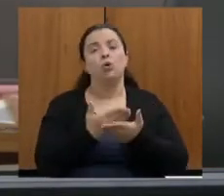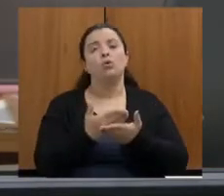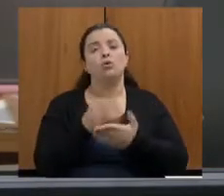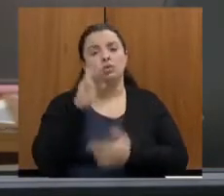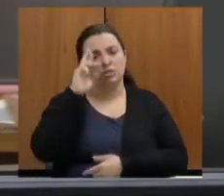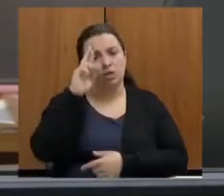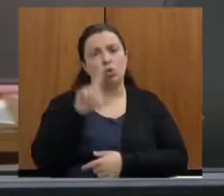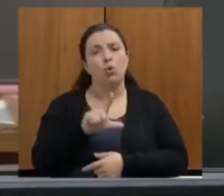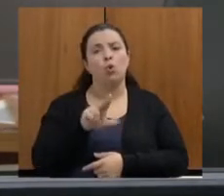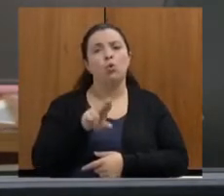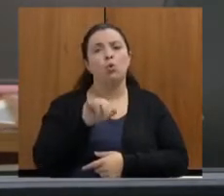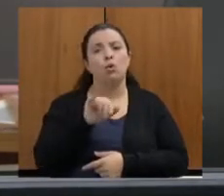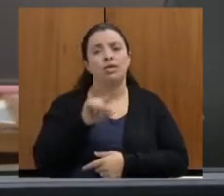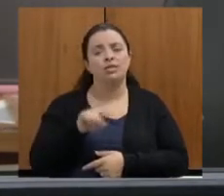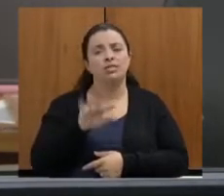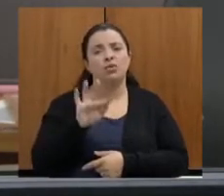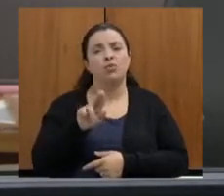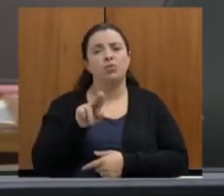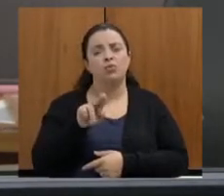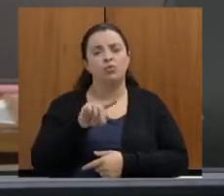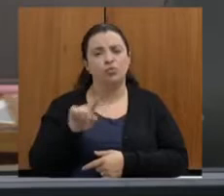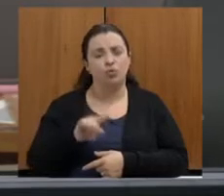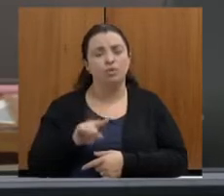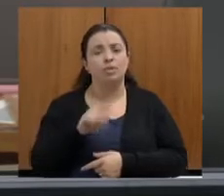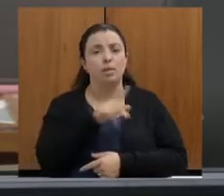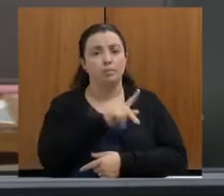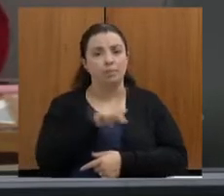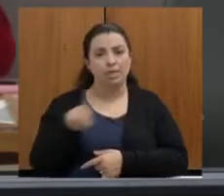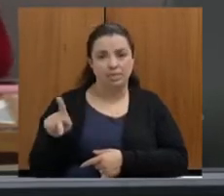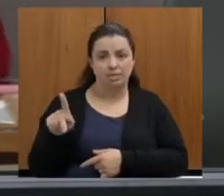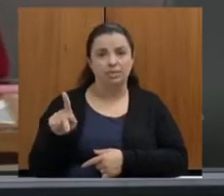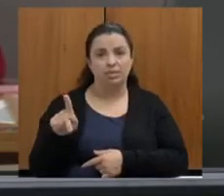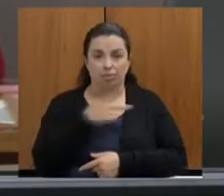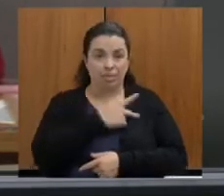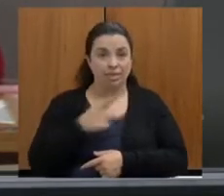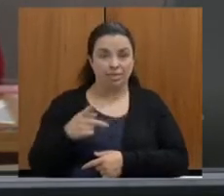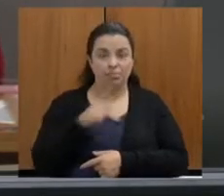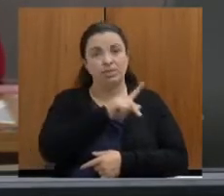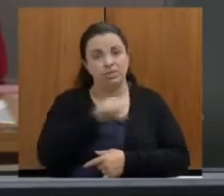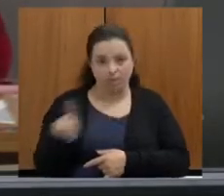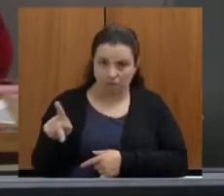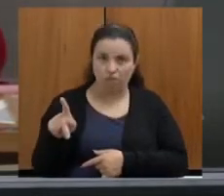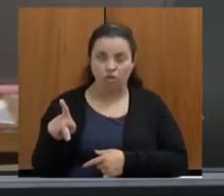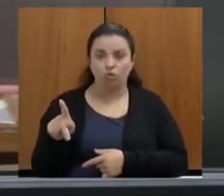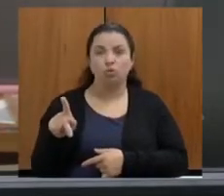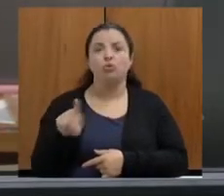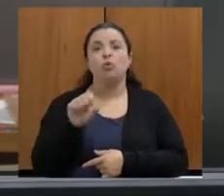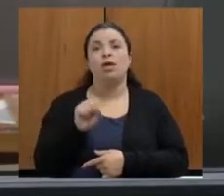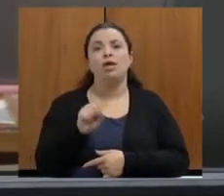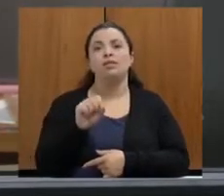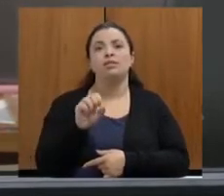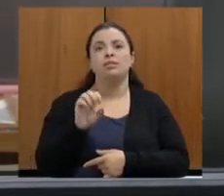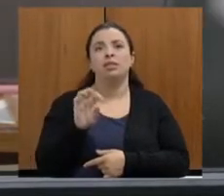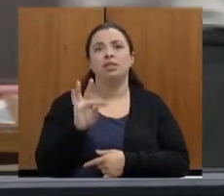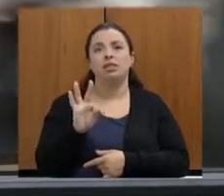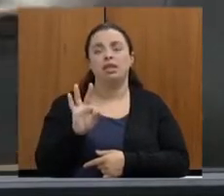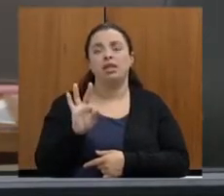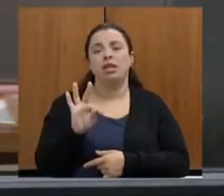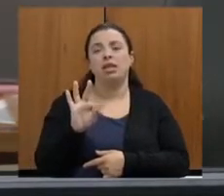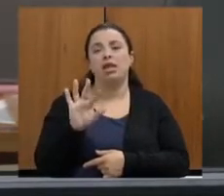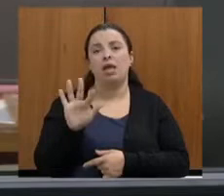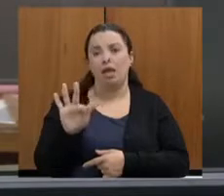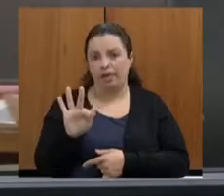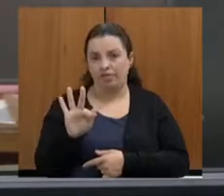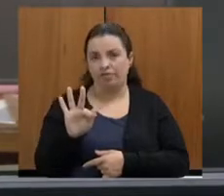presidente do Supremo Tribunal Federal Isso vai ser também remetido ao Conselho Nacional de Justiça através do doutor Bandeira de